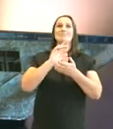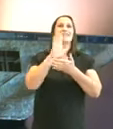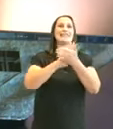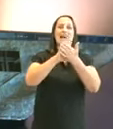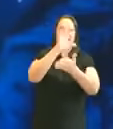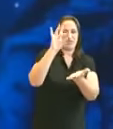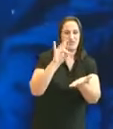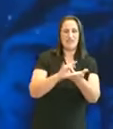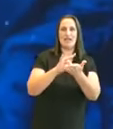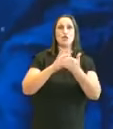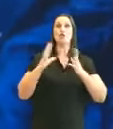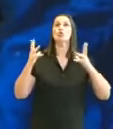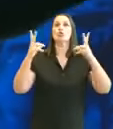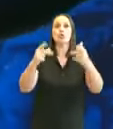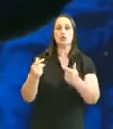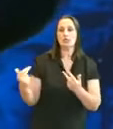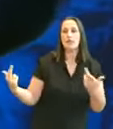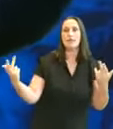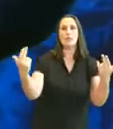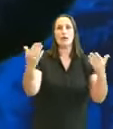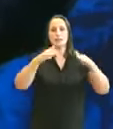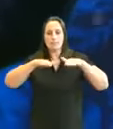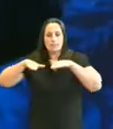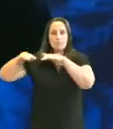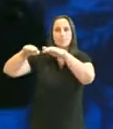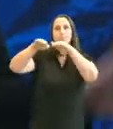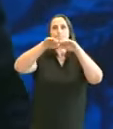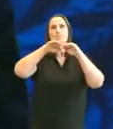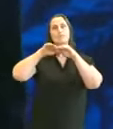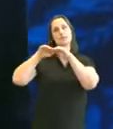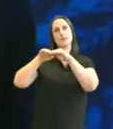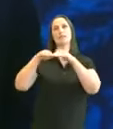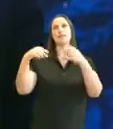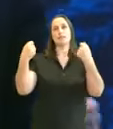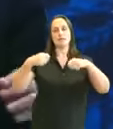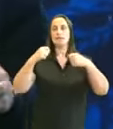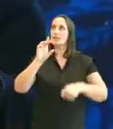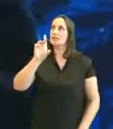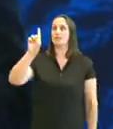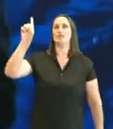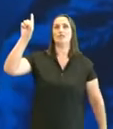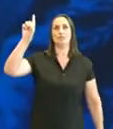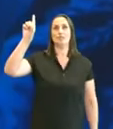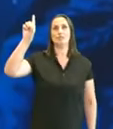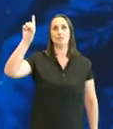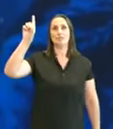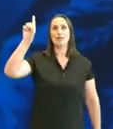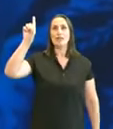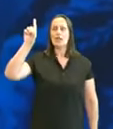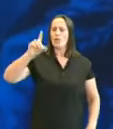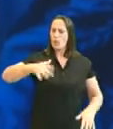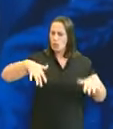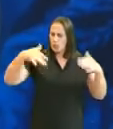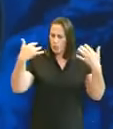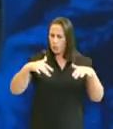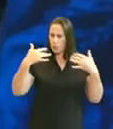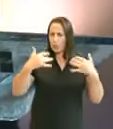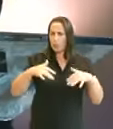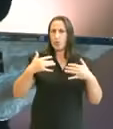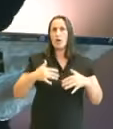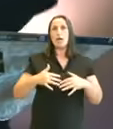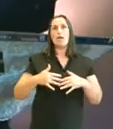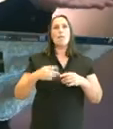e que todos nós estamos igualados debaixo da necessidade de Deus. E eu achei tão tremendo, porque esses eram